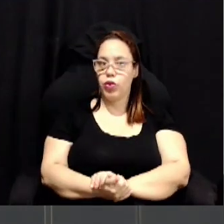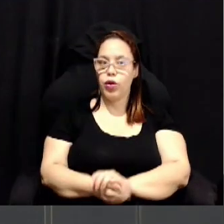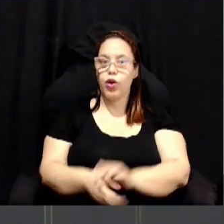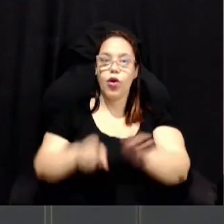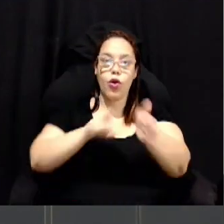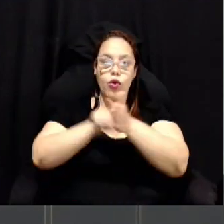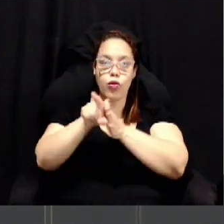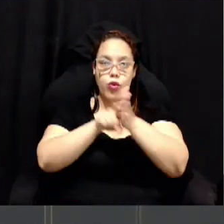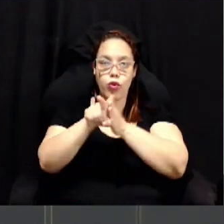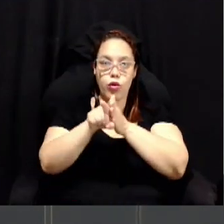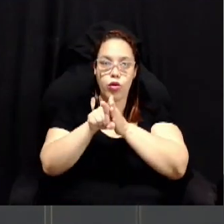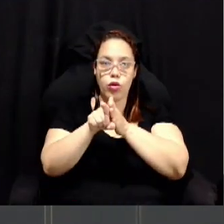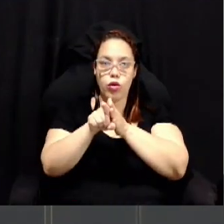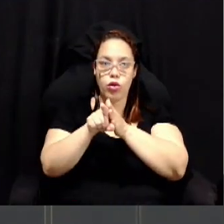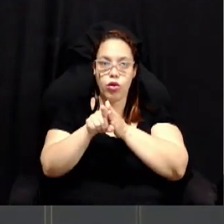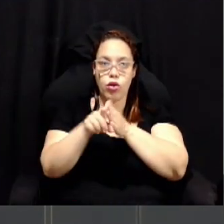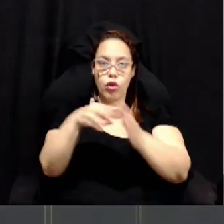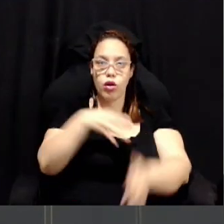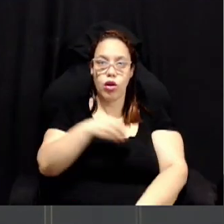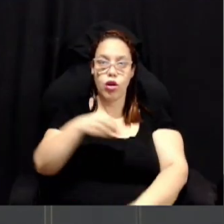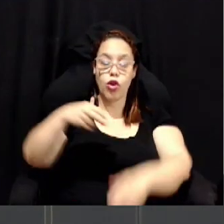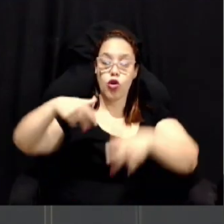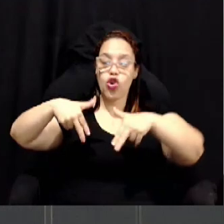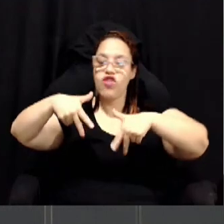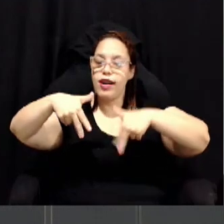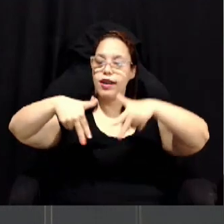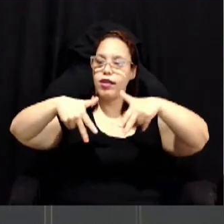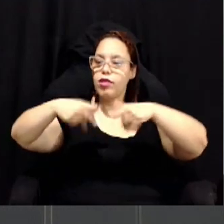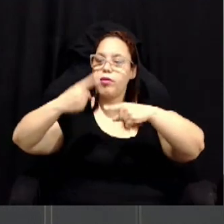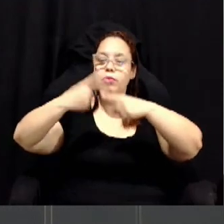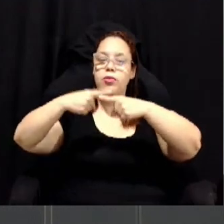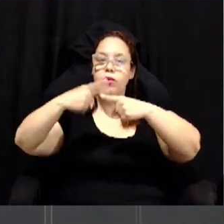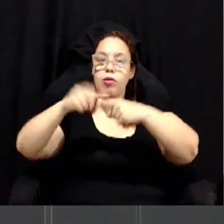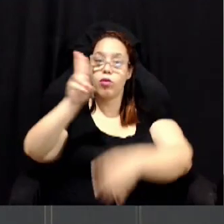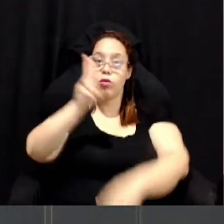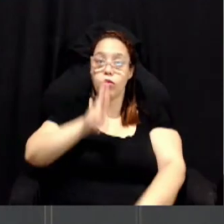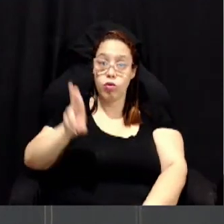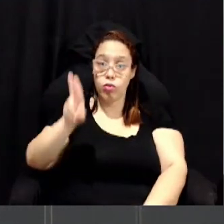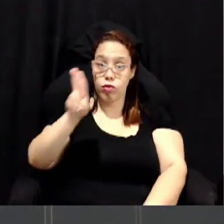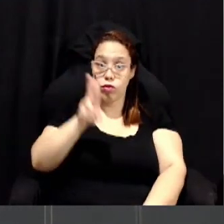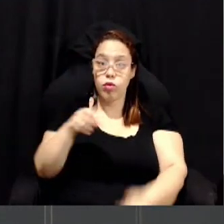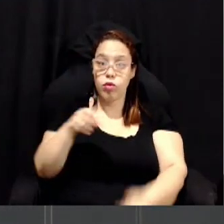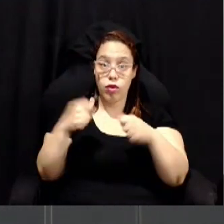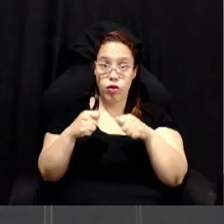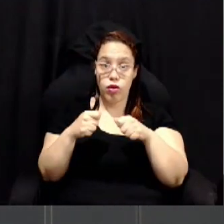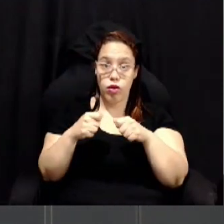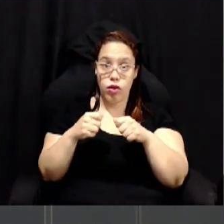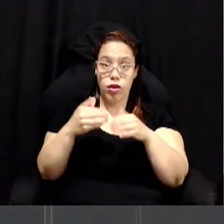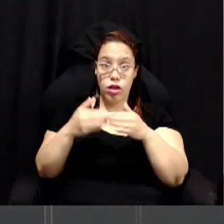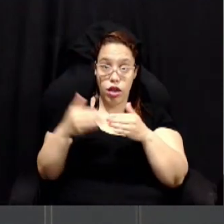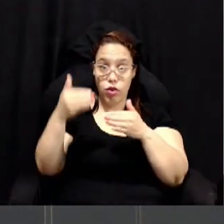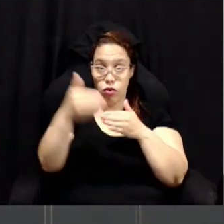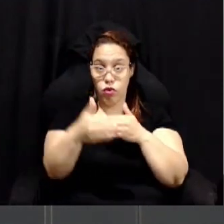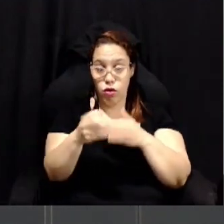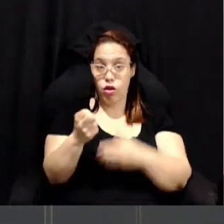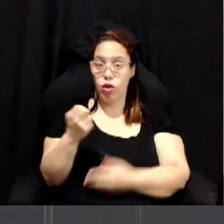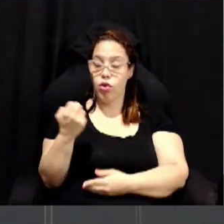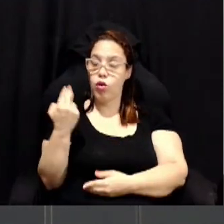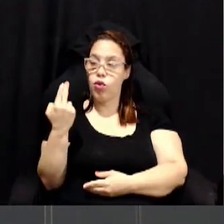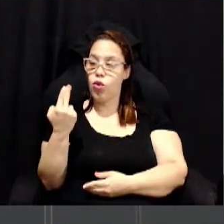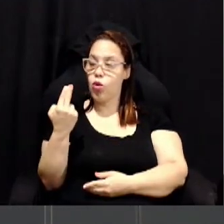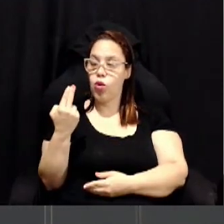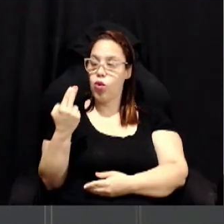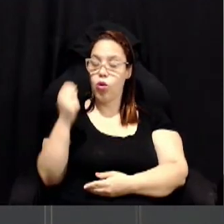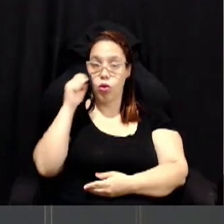assim, mas a sua filha tem mobilidade, por que você usa, por que ela precisa passar na frente, ou por que você